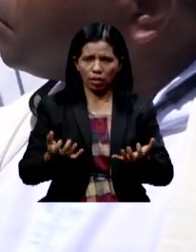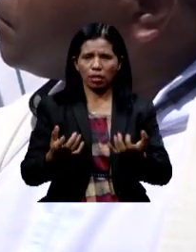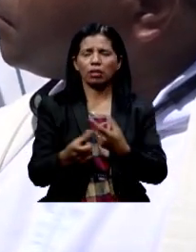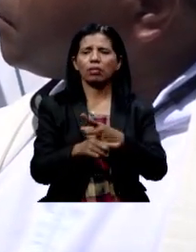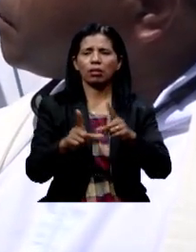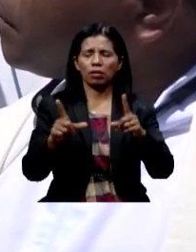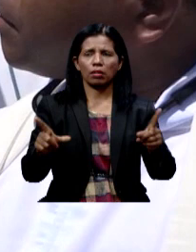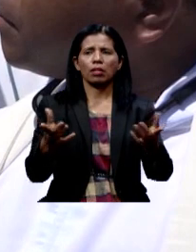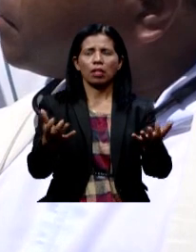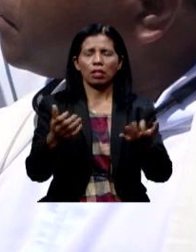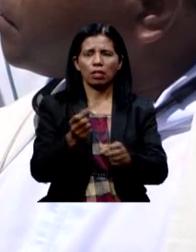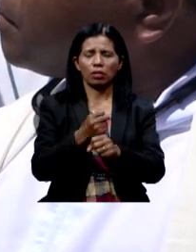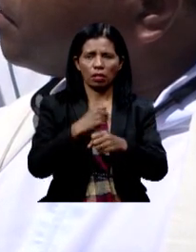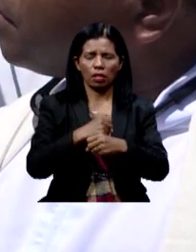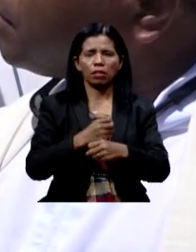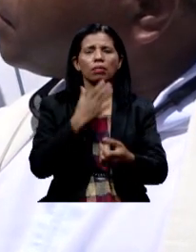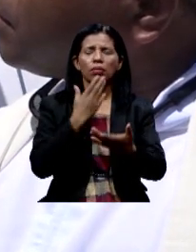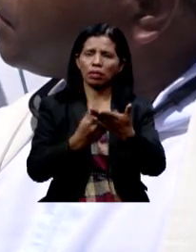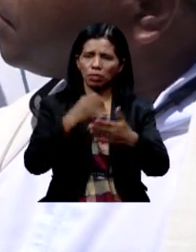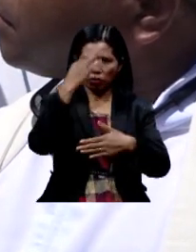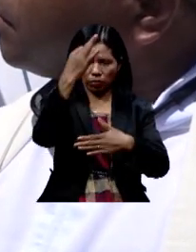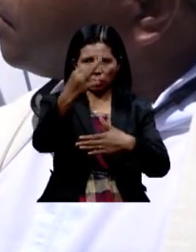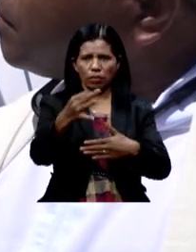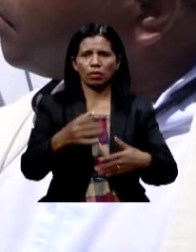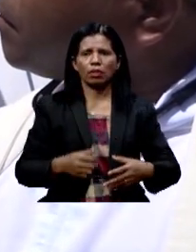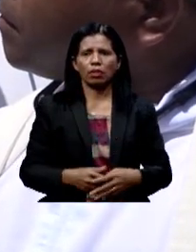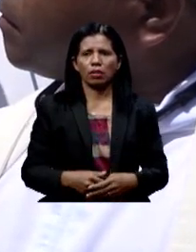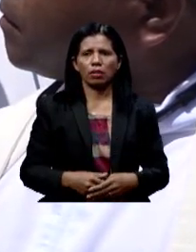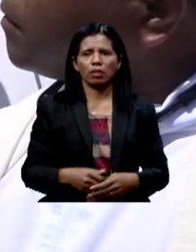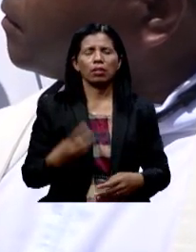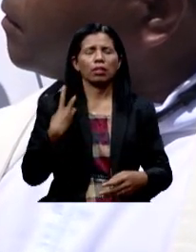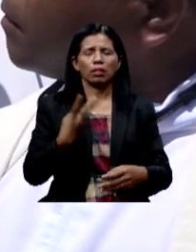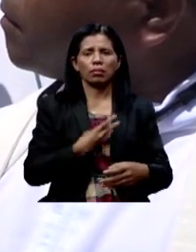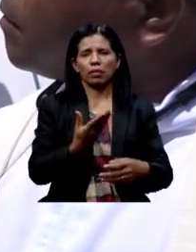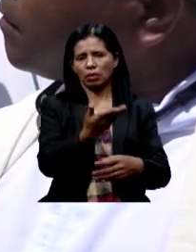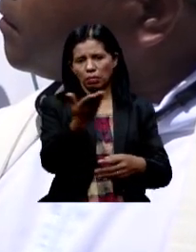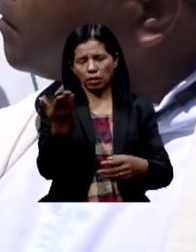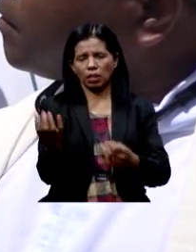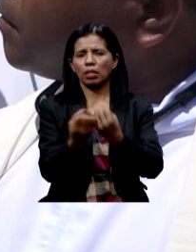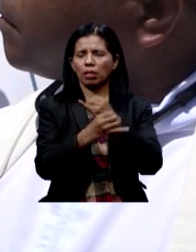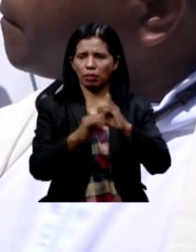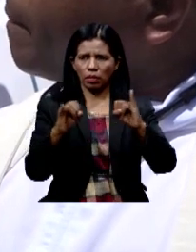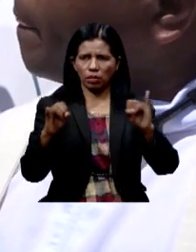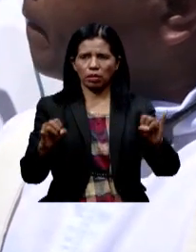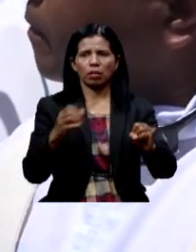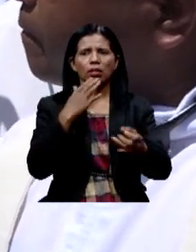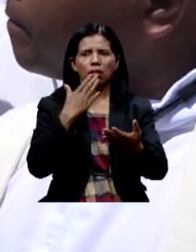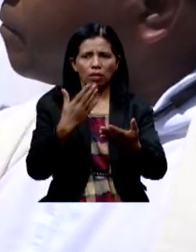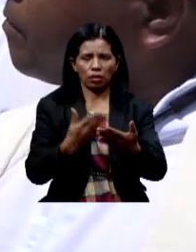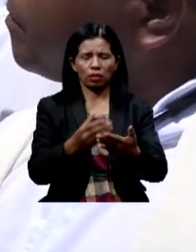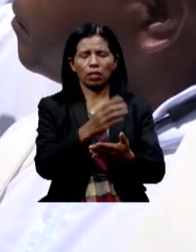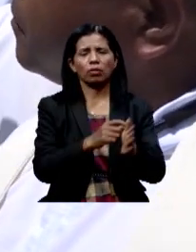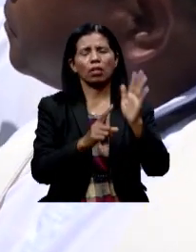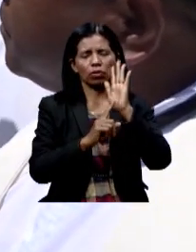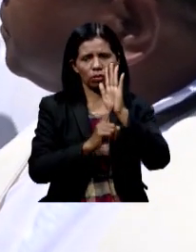a vontade de construir futuro. E a vossa independência, da qual eu também me empenhei até nas